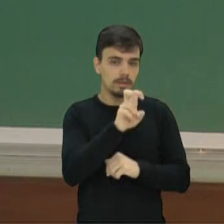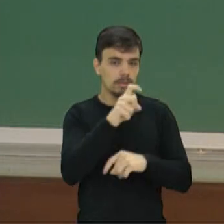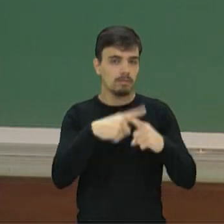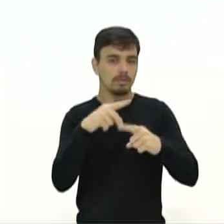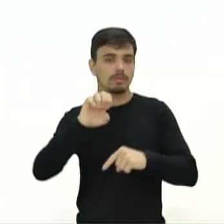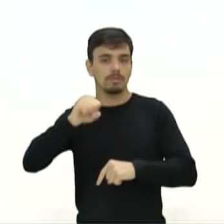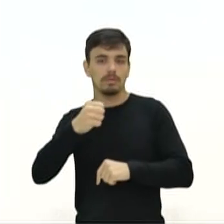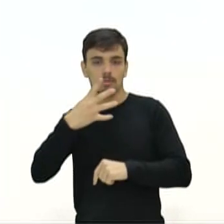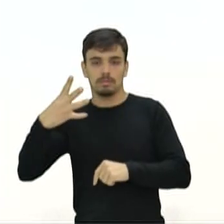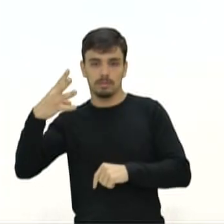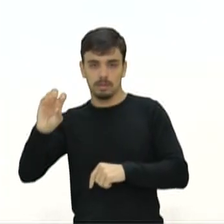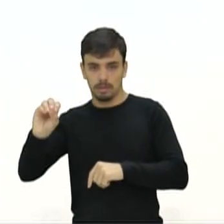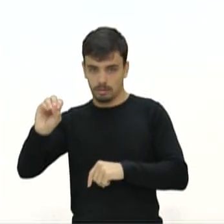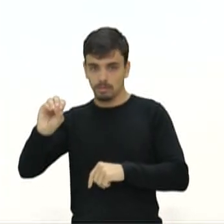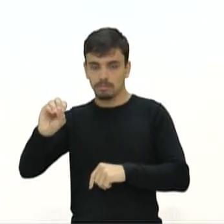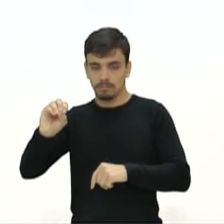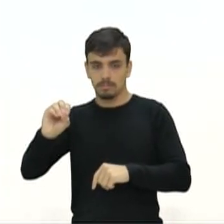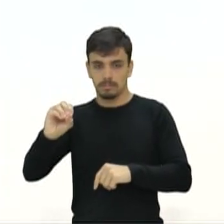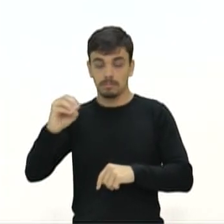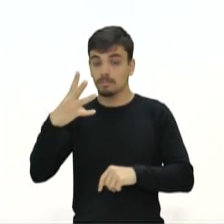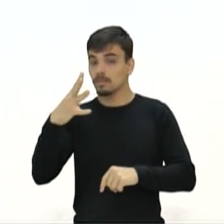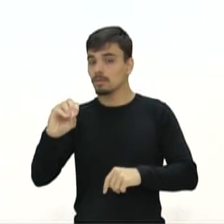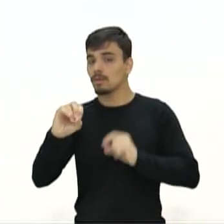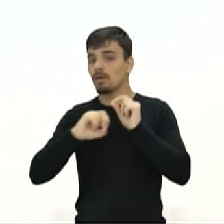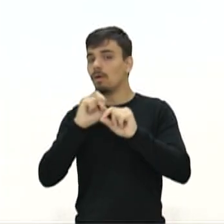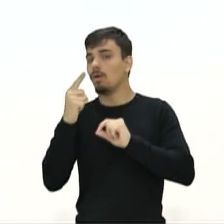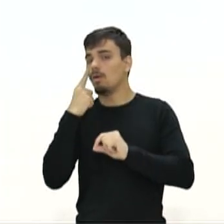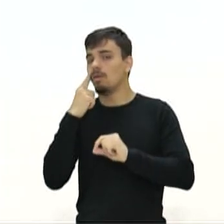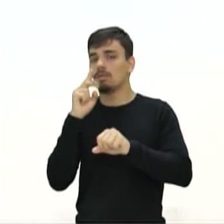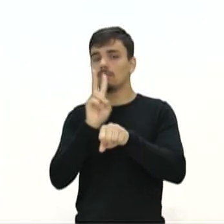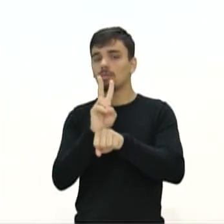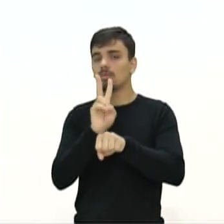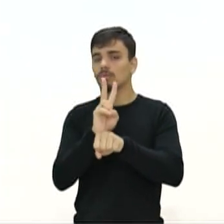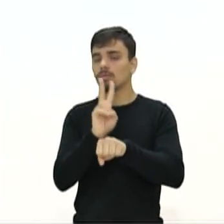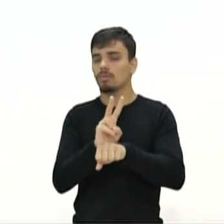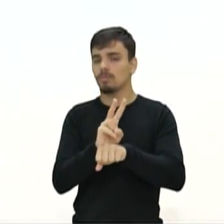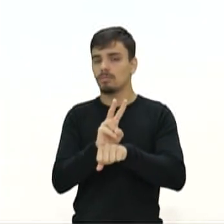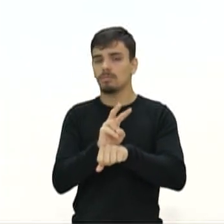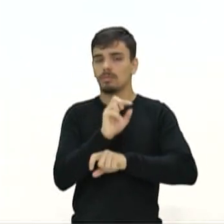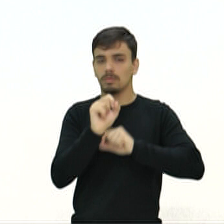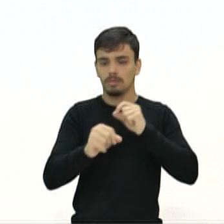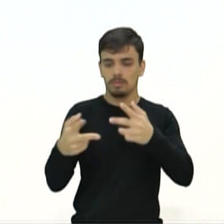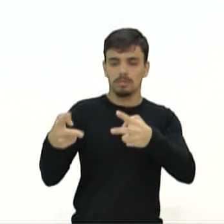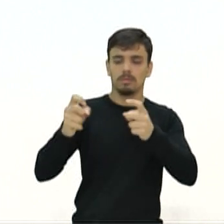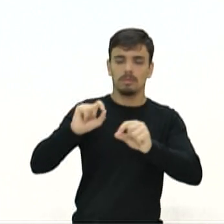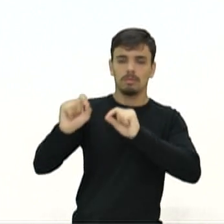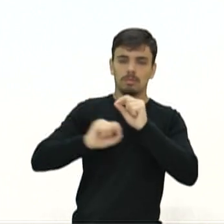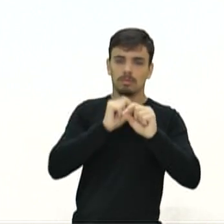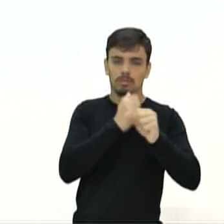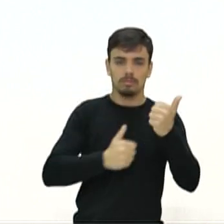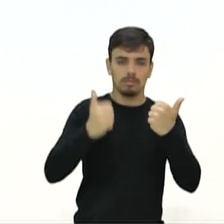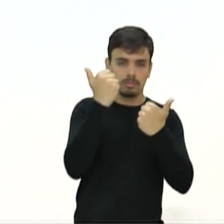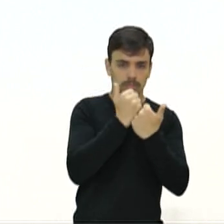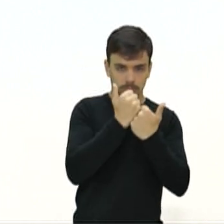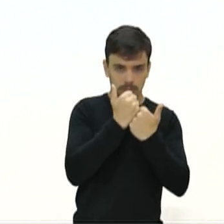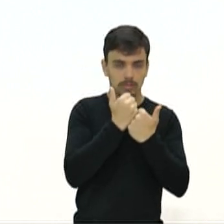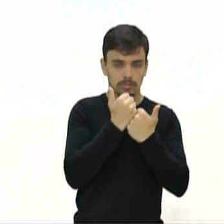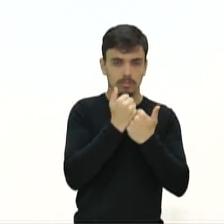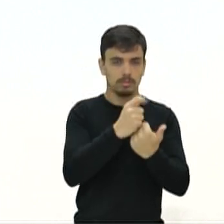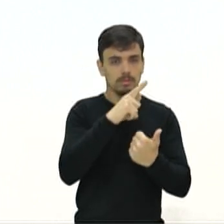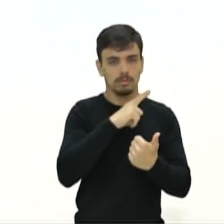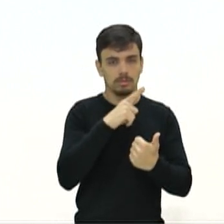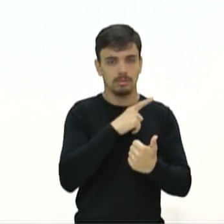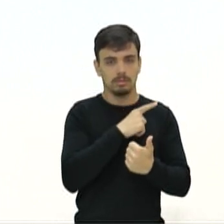vezes 8, 40. 40. Tome cuidado, pessoal. Repare que, ao substituir, eu fiquei com a